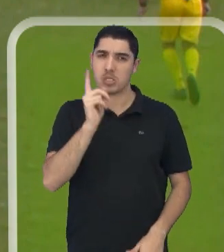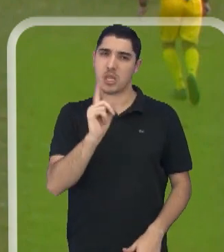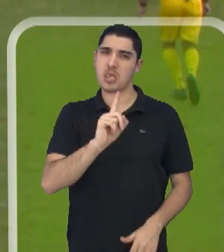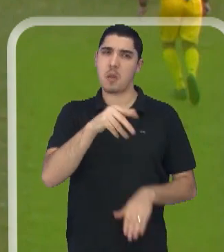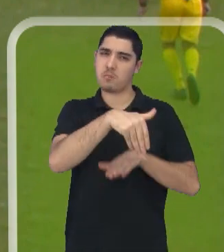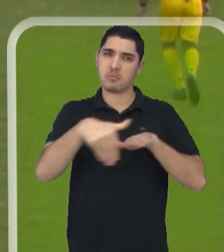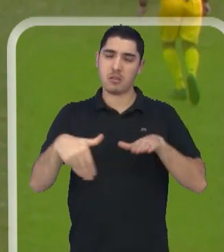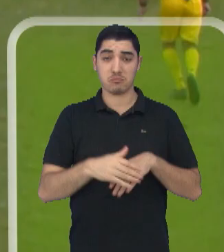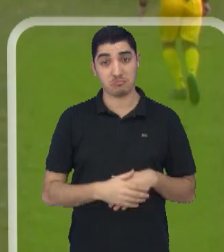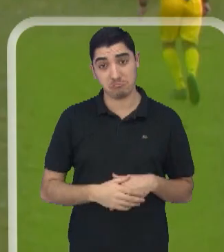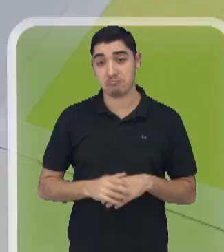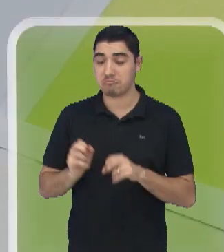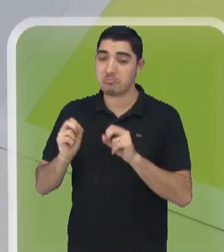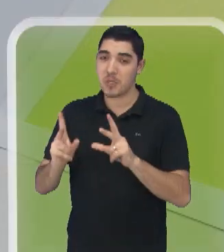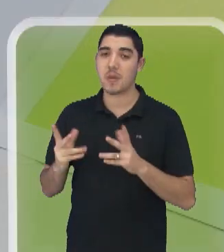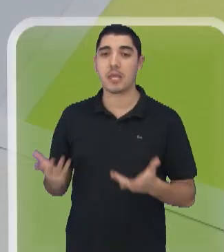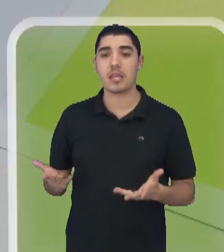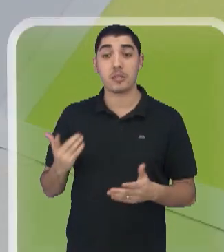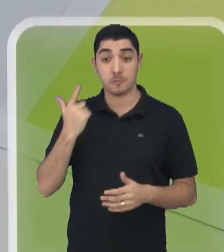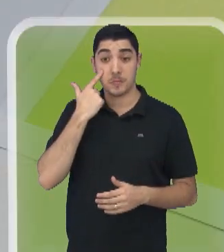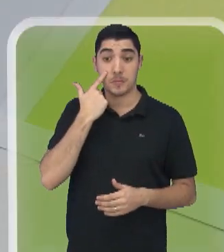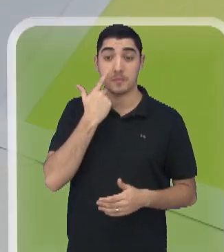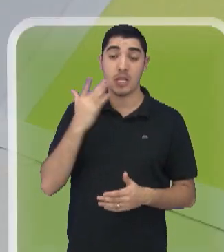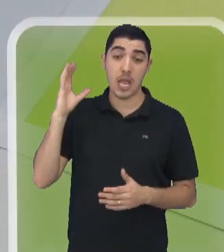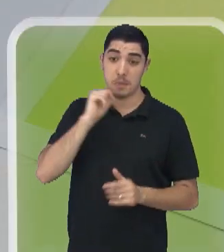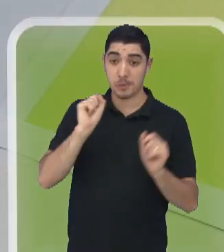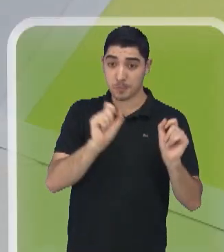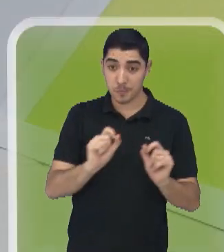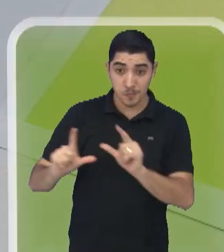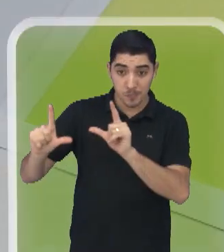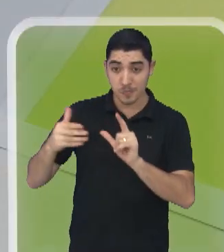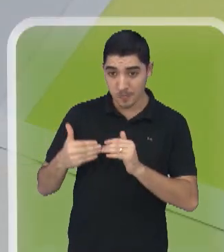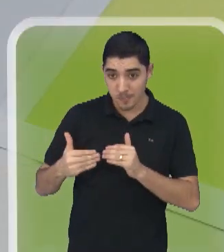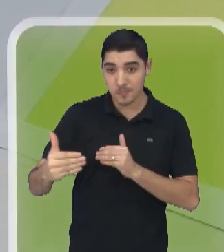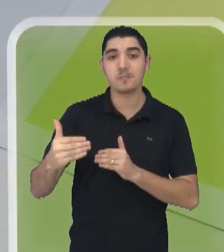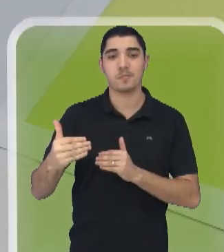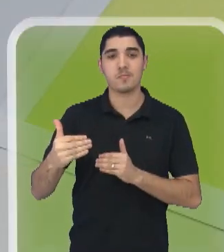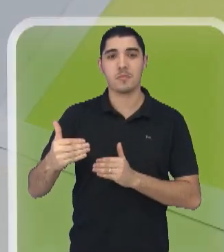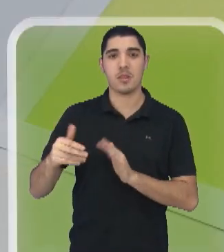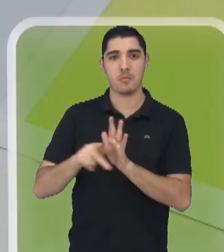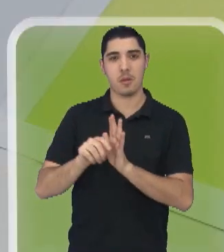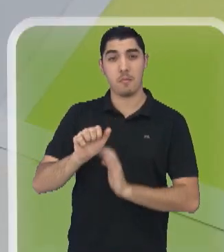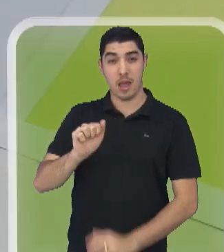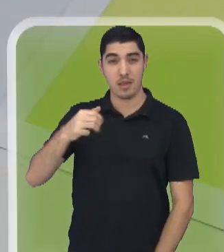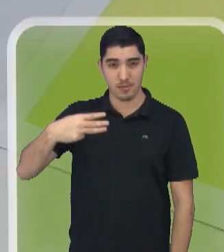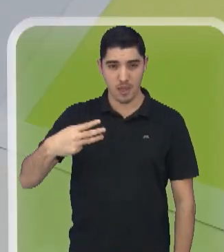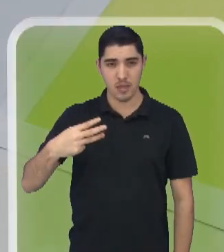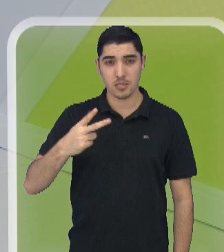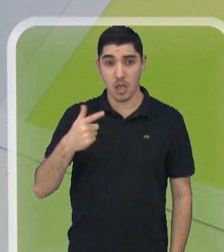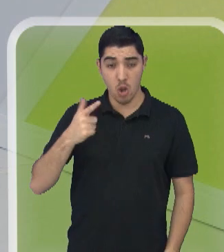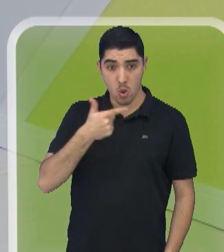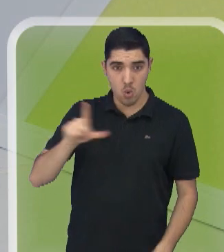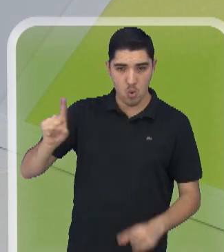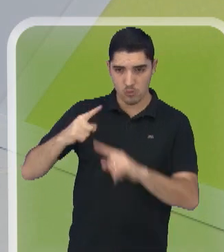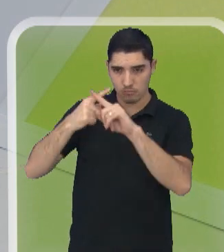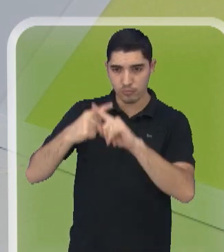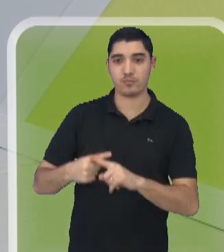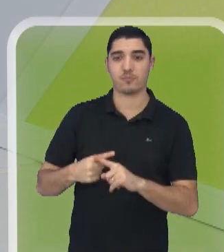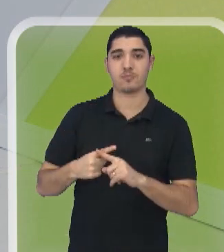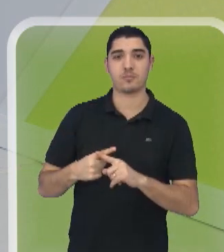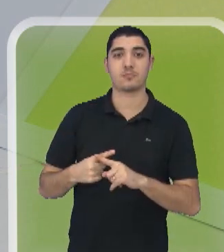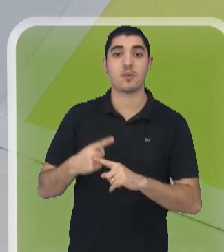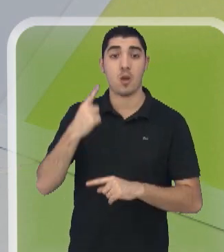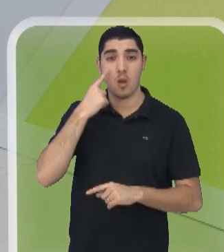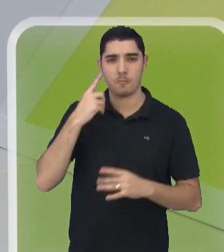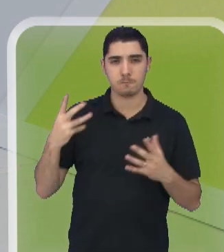Pois é. Então tá bom. Matheus, coloca aqui no pique para a gente os jogos desse final de semana, a terceira rodada da Série A3, para a gente conferir os resultados. Então, aí, esse jogo que